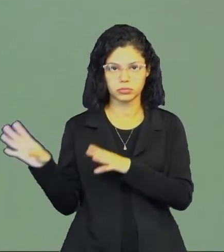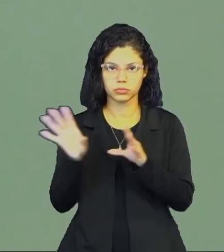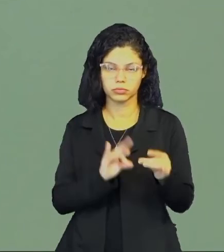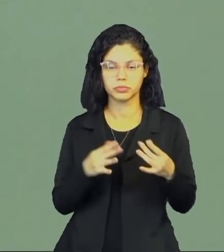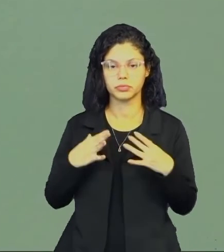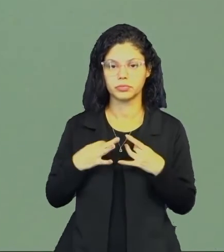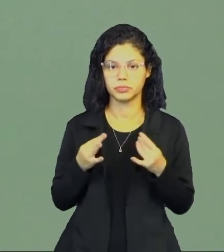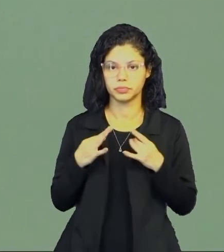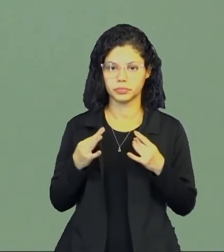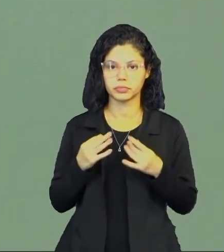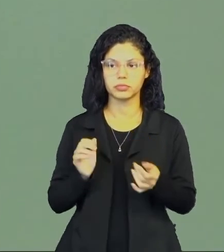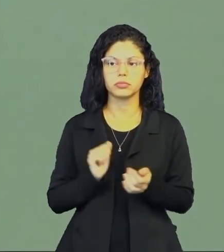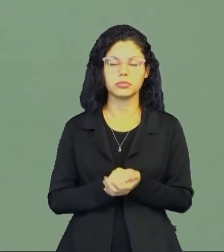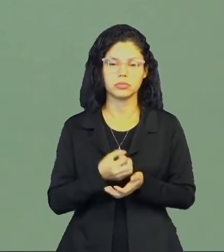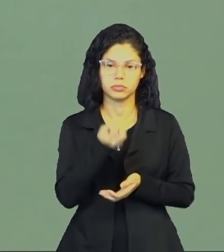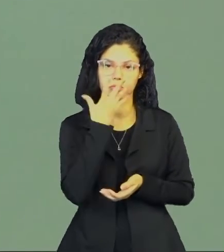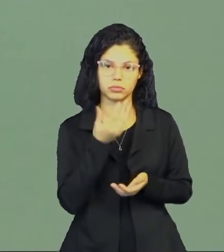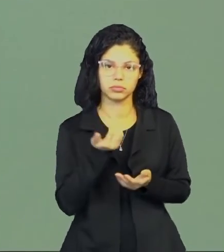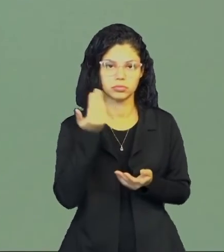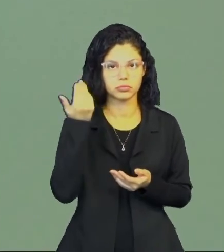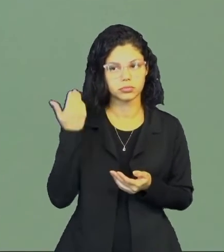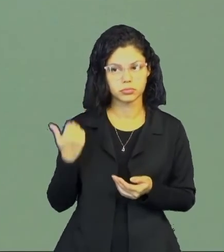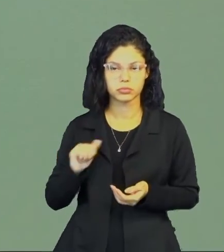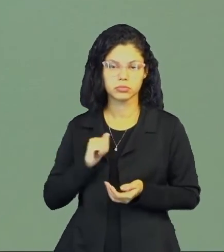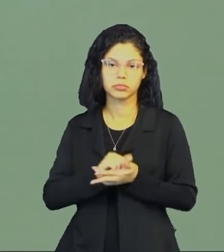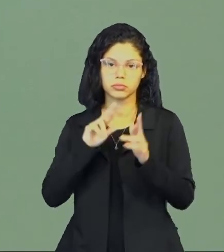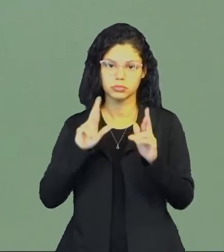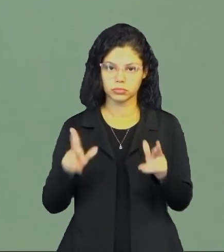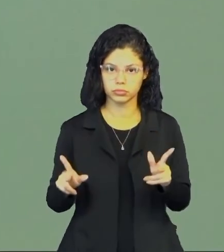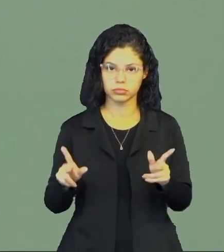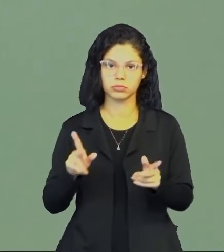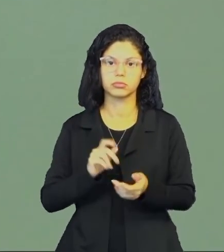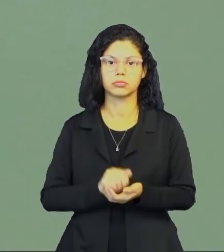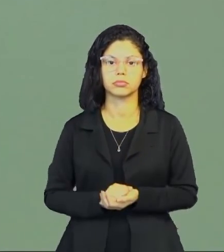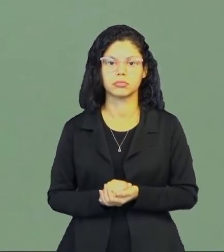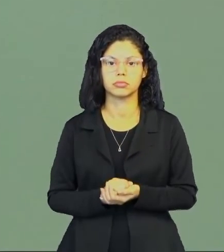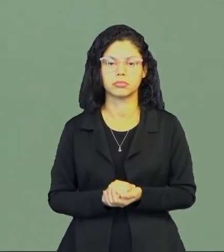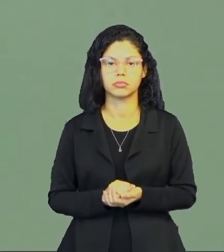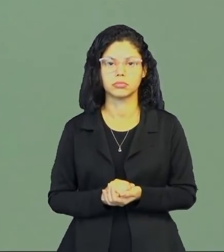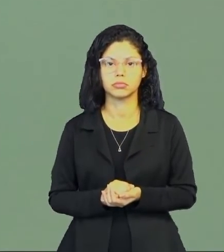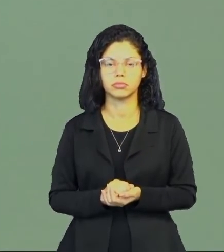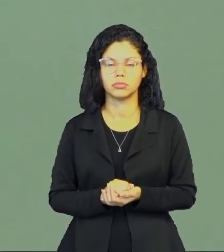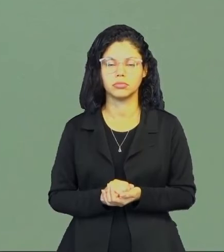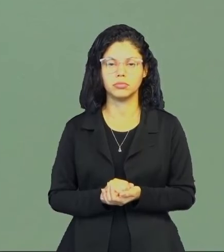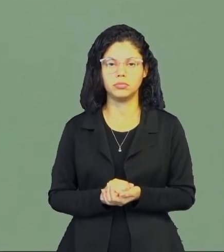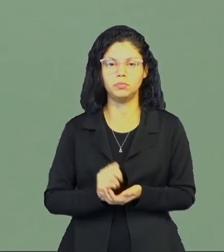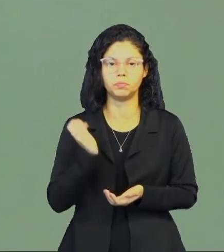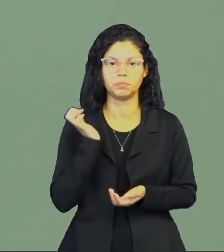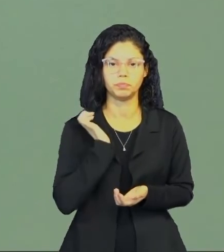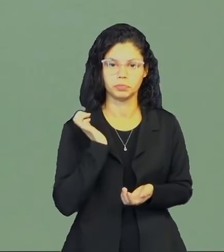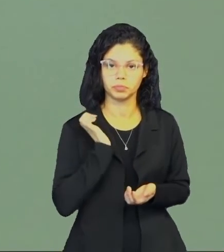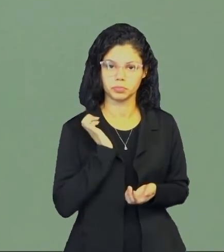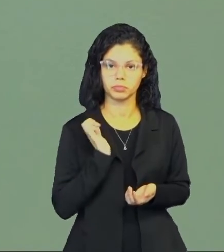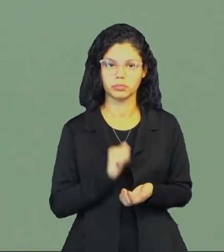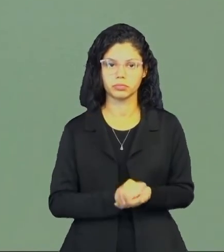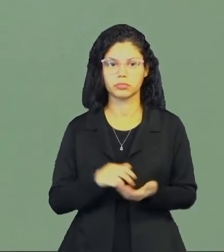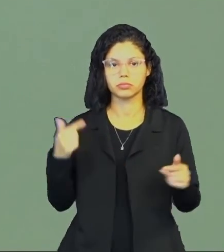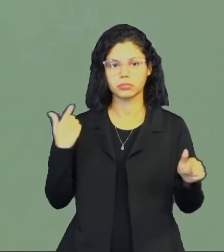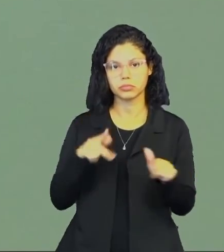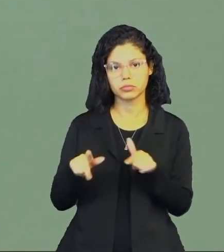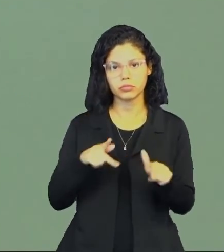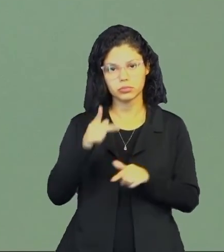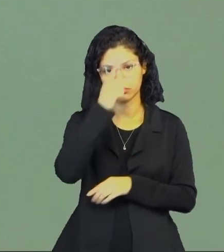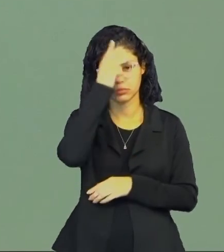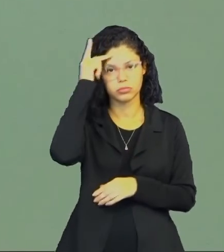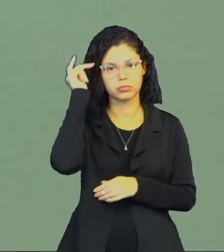das vestimentas, das fotos da época, a diferença, da elite para a classe